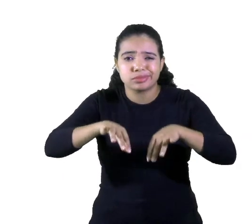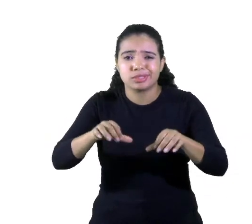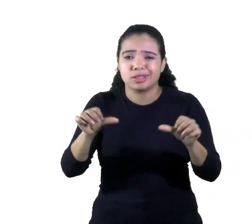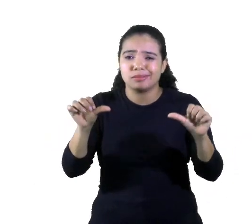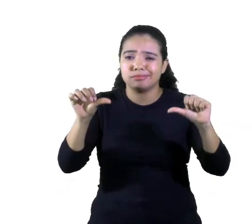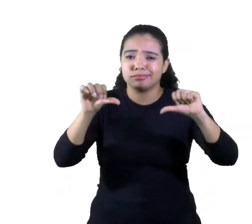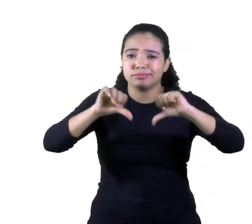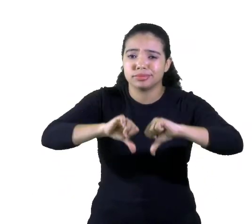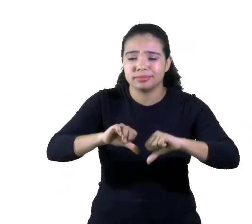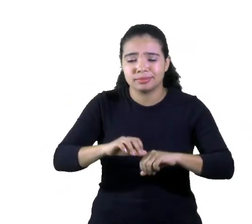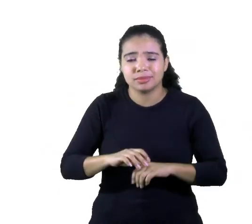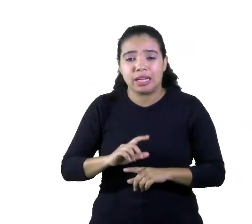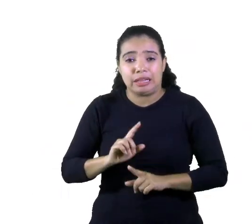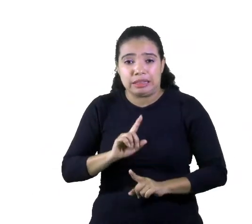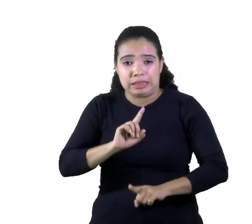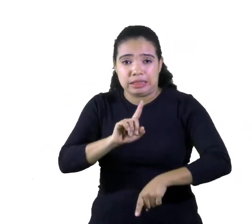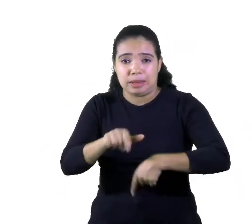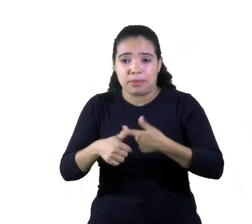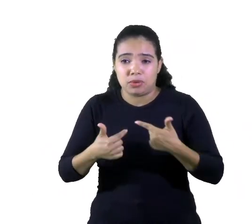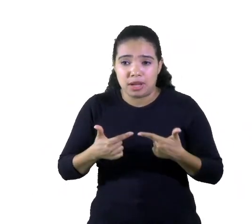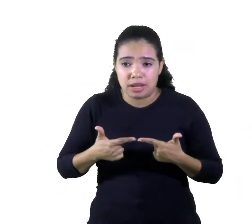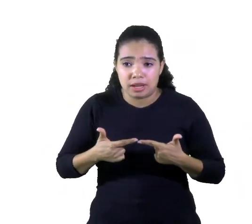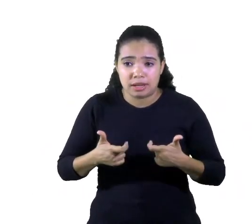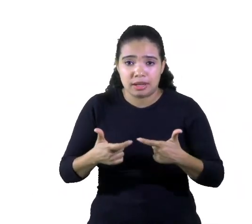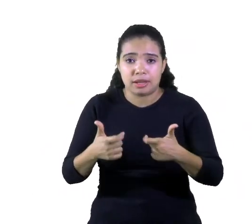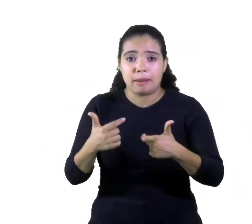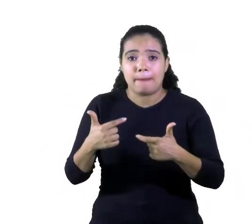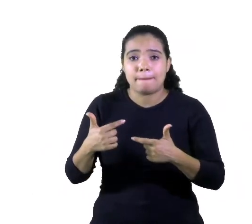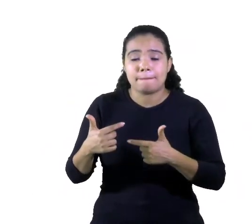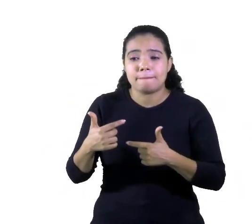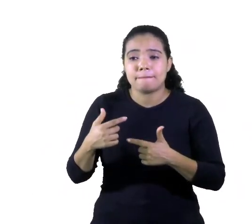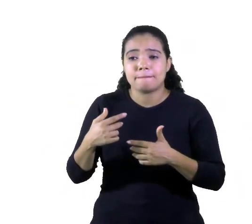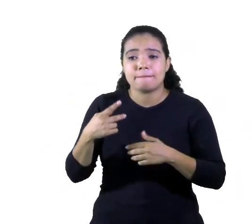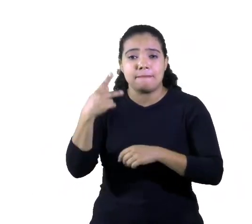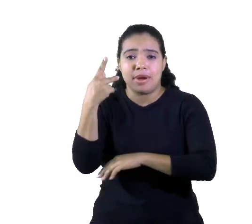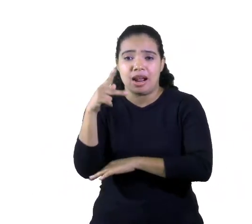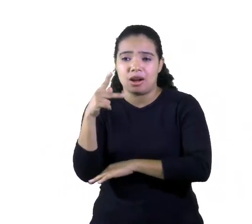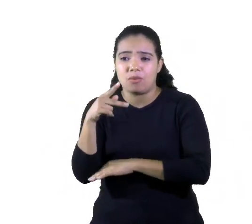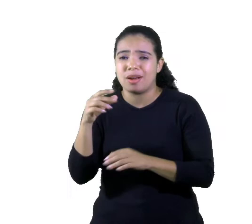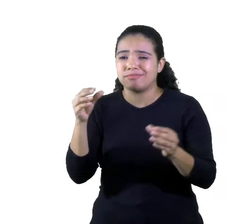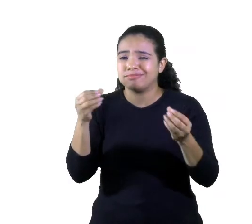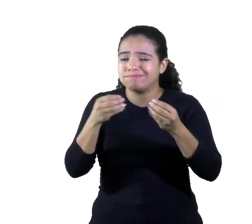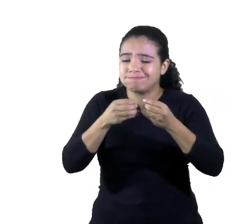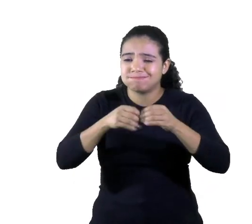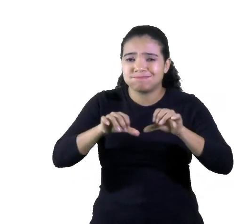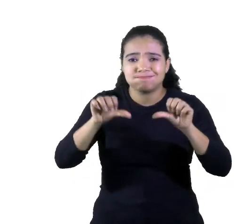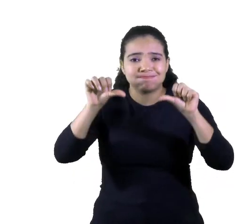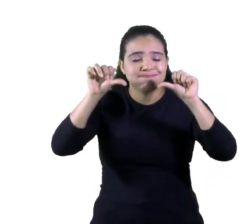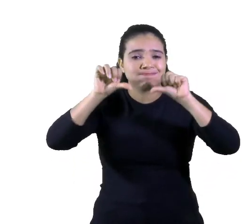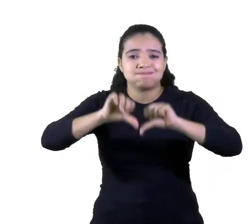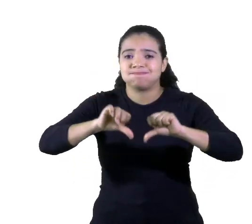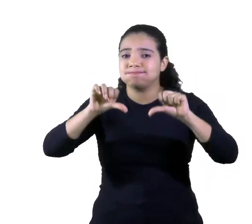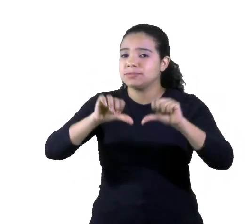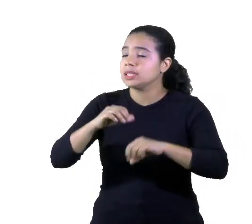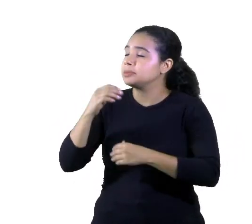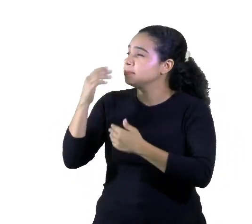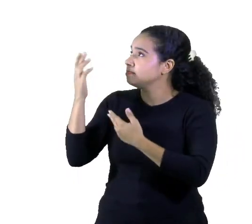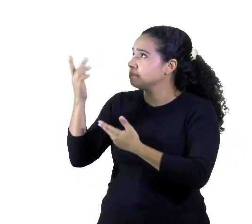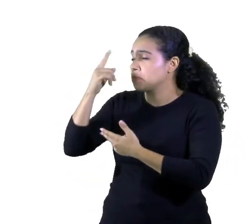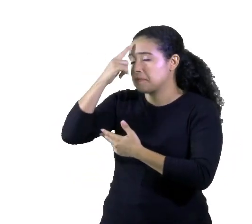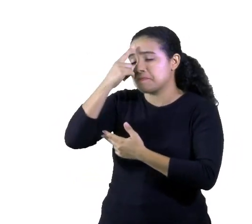vocês podem perceber, meus queridos, que o Paraguai foi devastado na guerra. O Paraguai ele